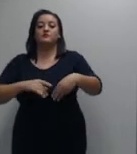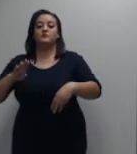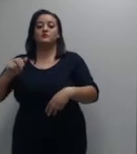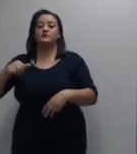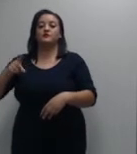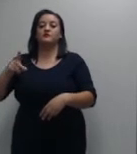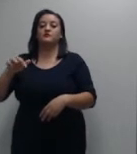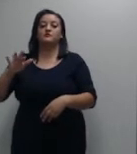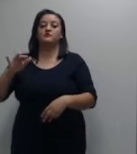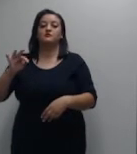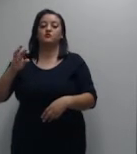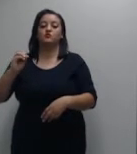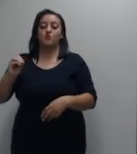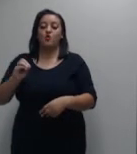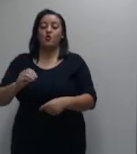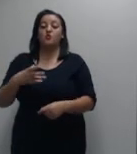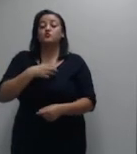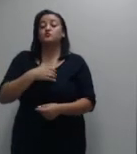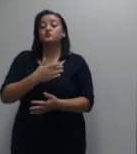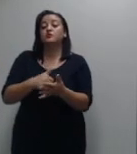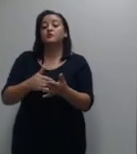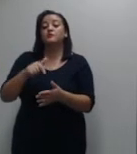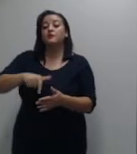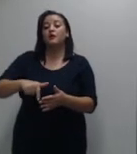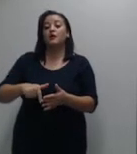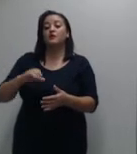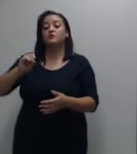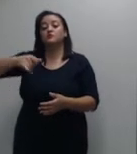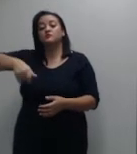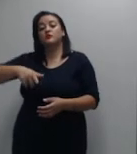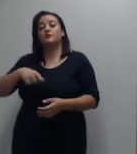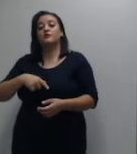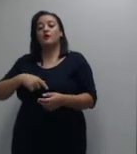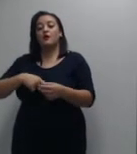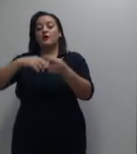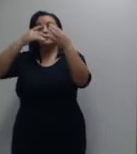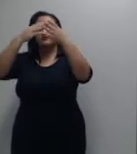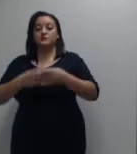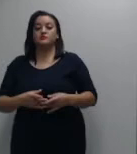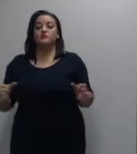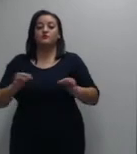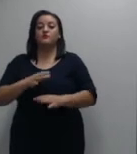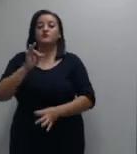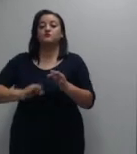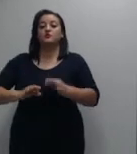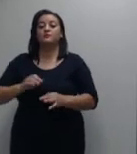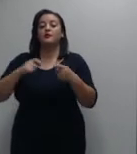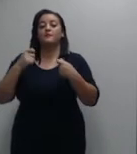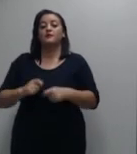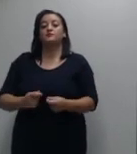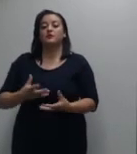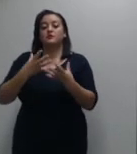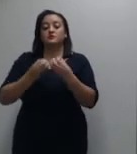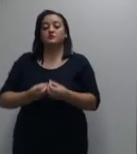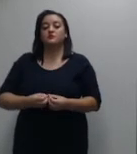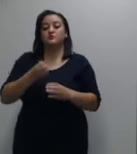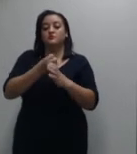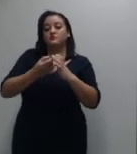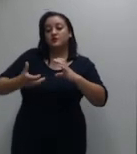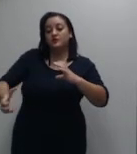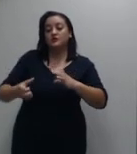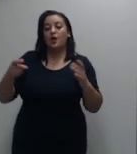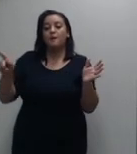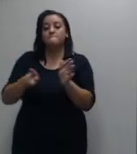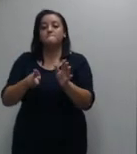e toda forma essa igreja foi super o conselho orientação de que o trânsito em julgado pode ser inferido das características próprias